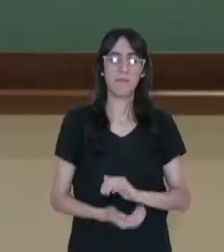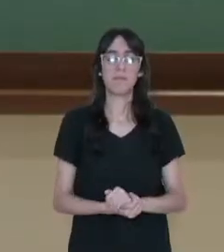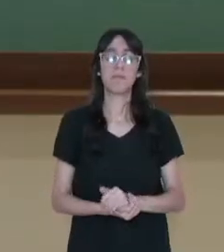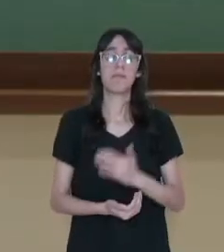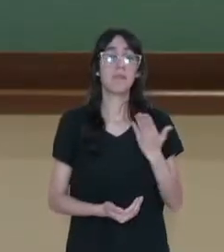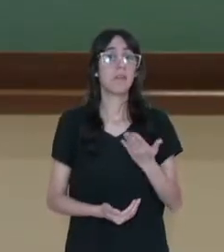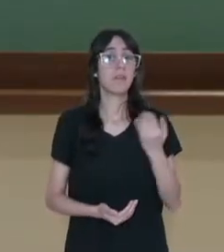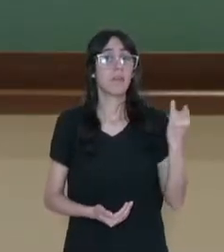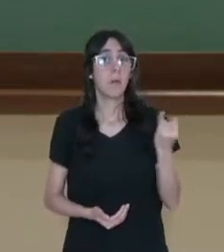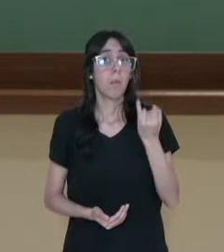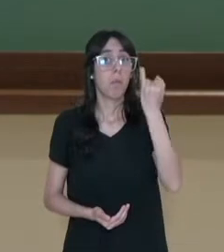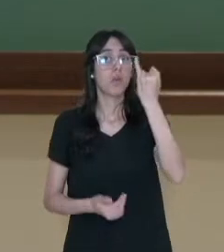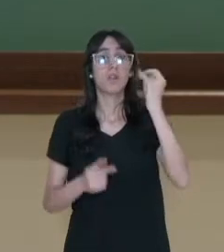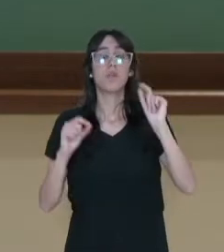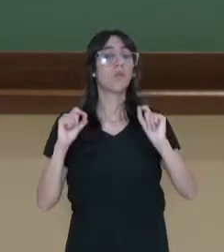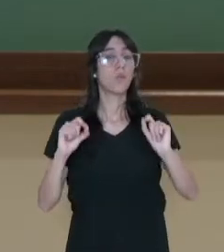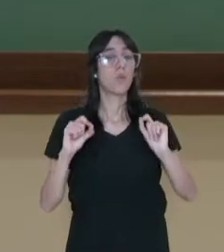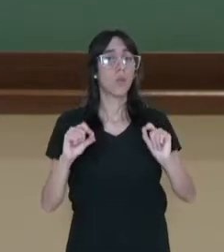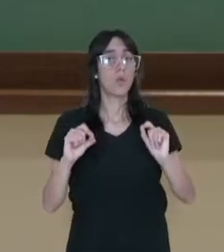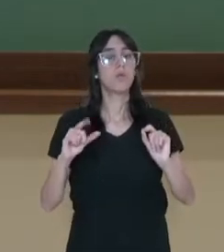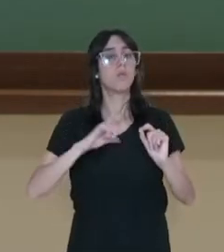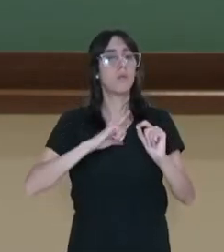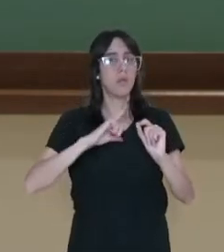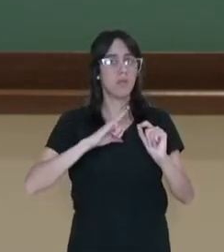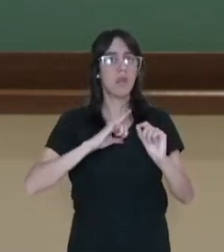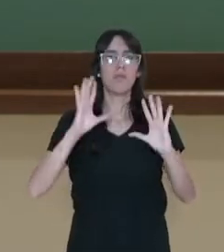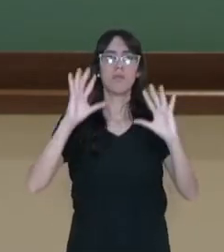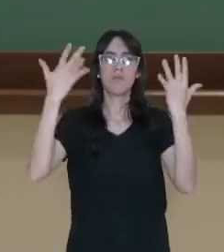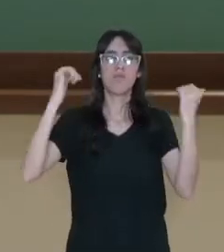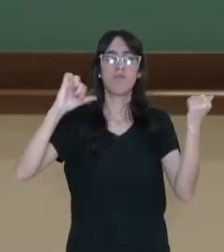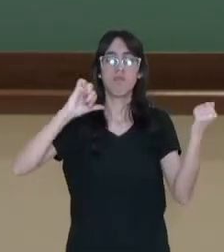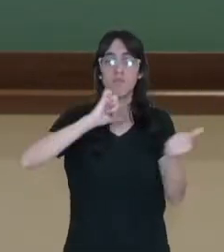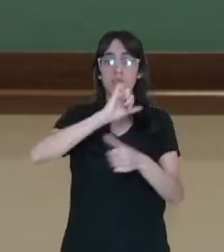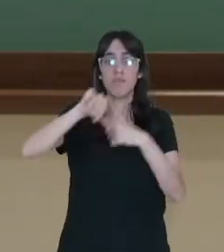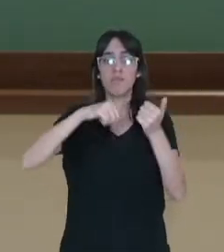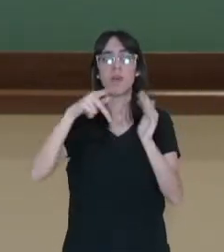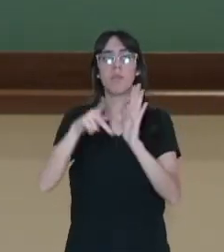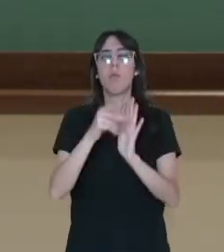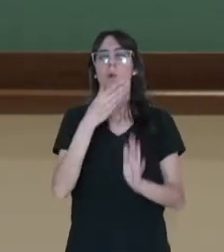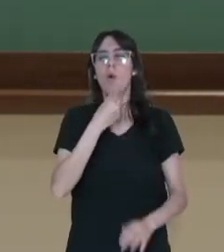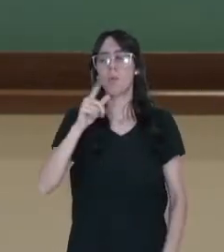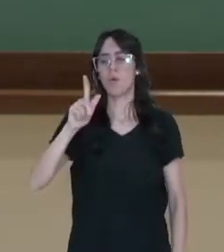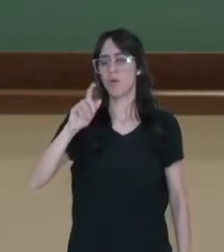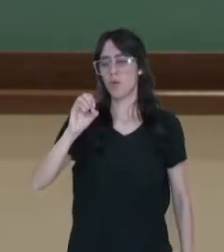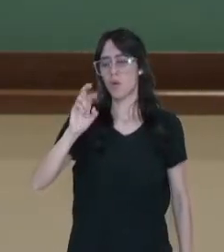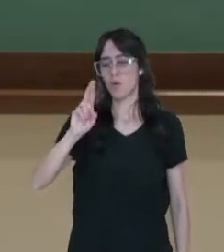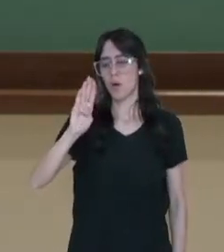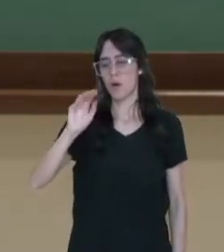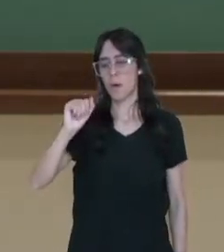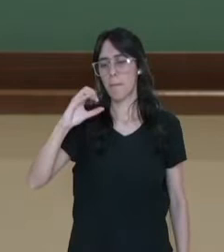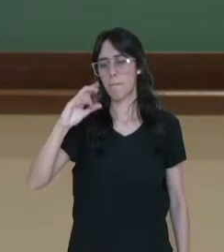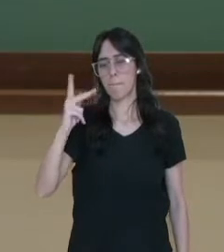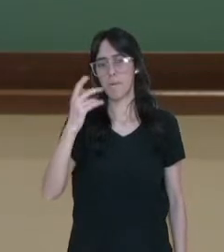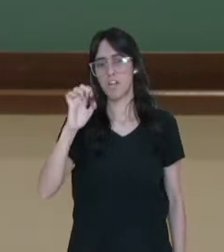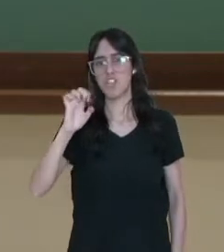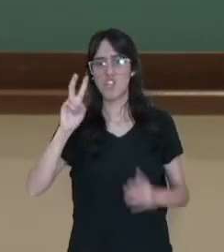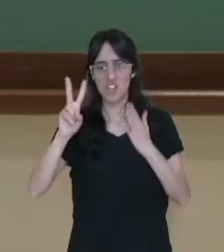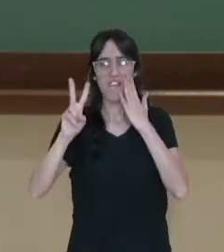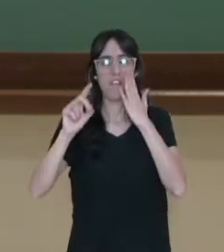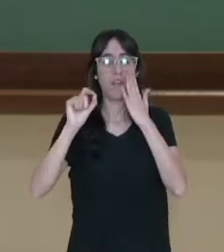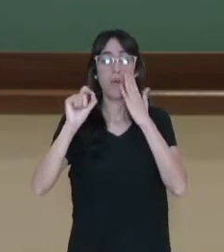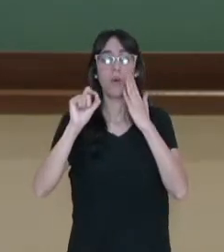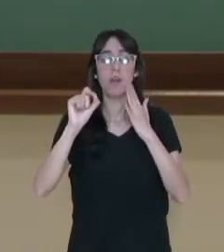importante, a partir desse período, as reformas propostas por Mikhail Gorbachev na União Soviética,